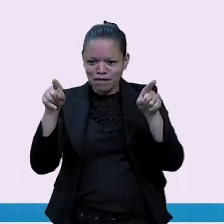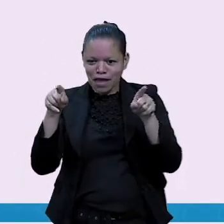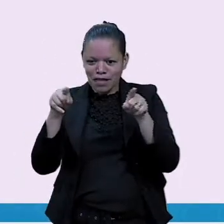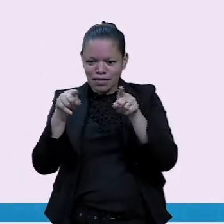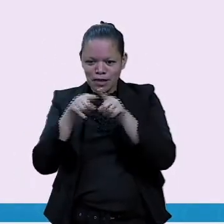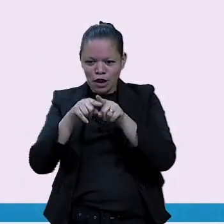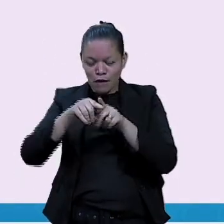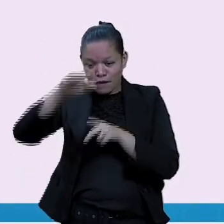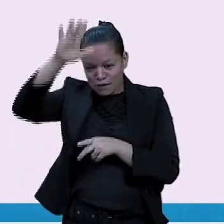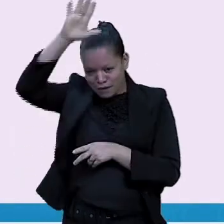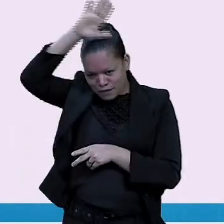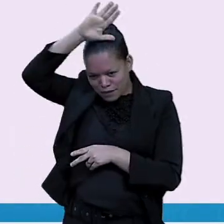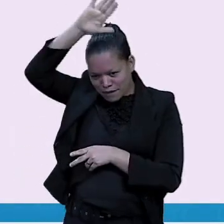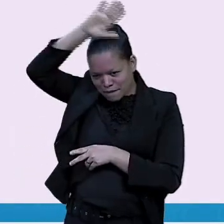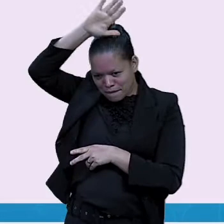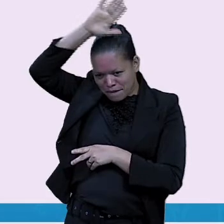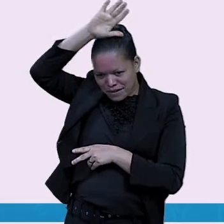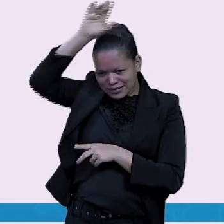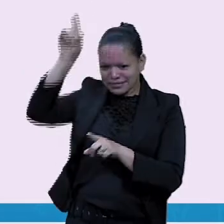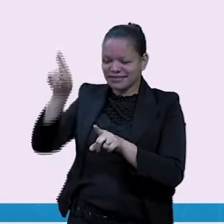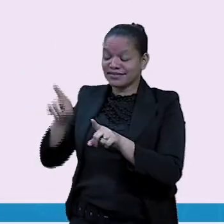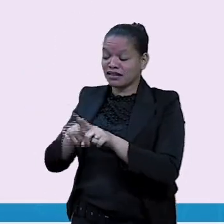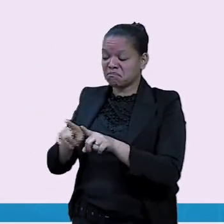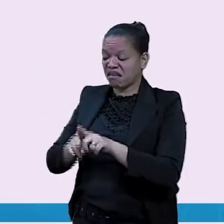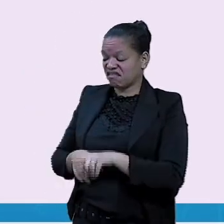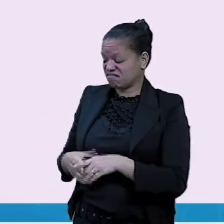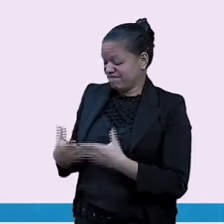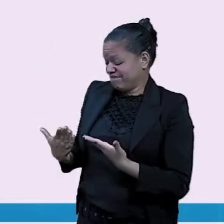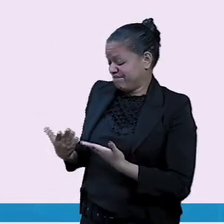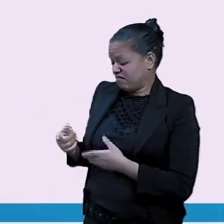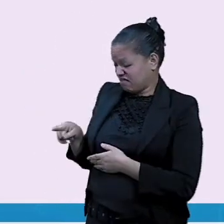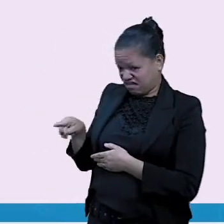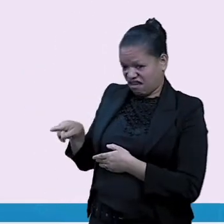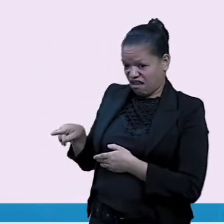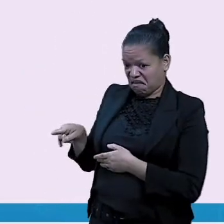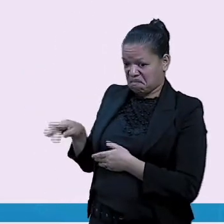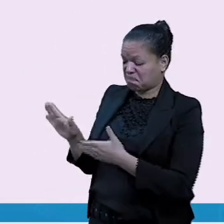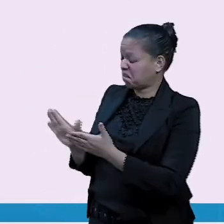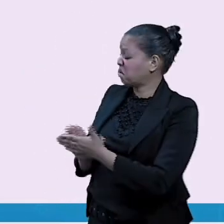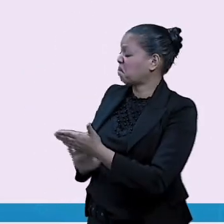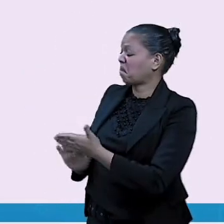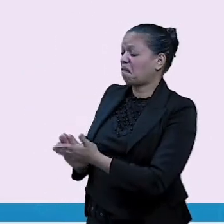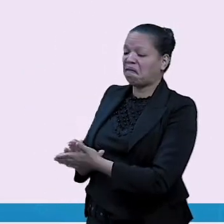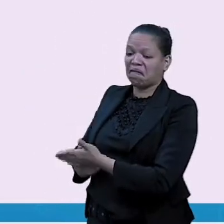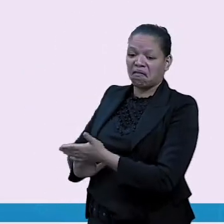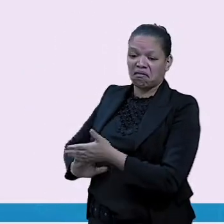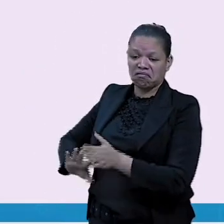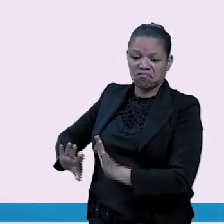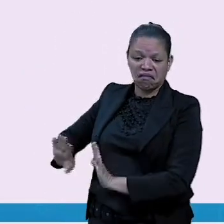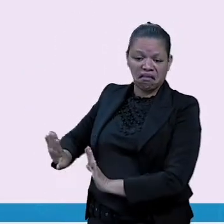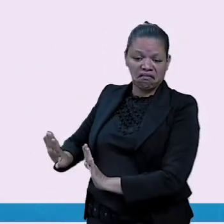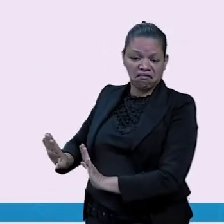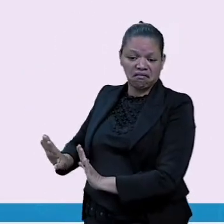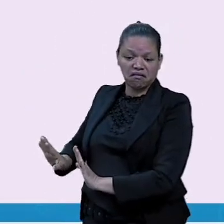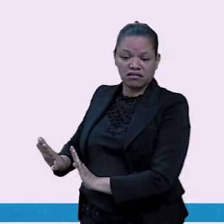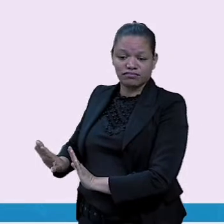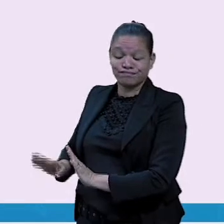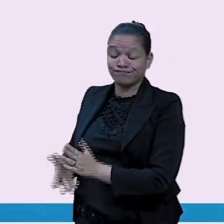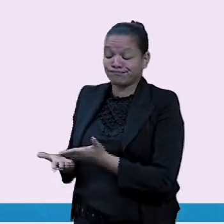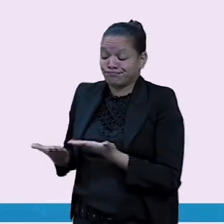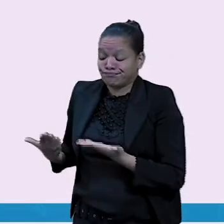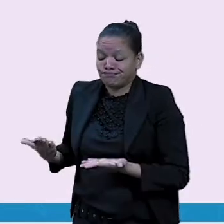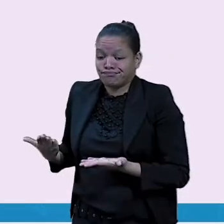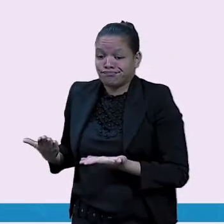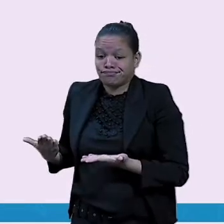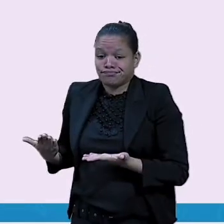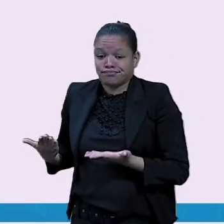todo surpreso. Isso não é nada não, Mônica. Ó o terceiro quadrinho, ele, ó, decepcionado com o